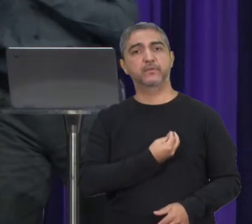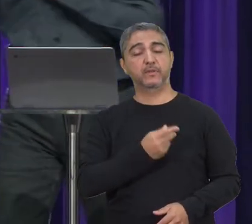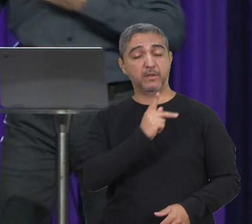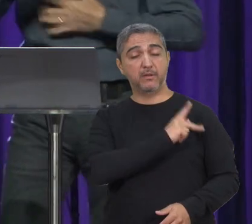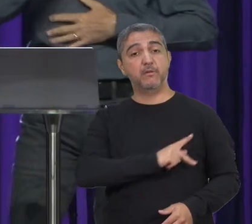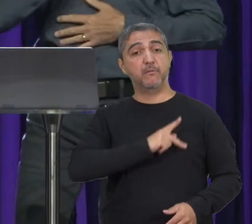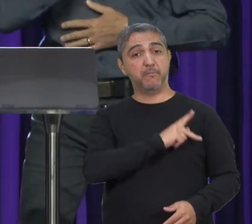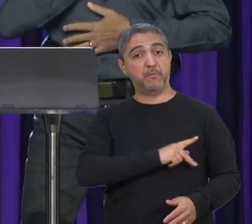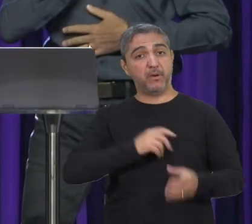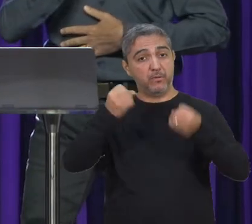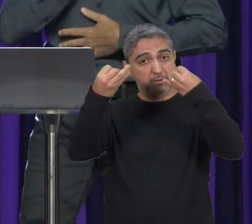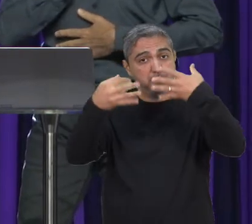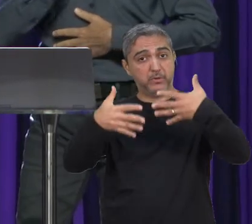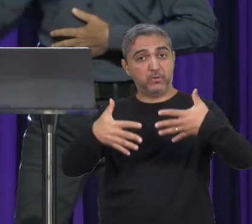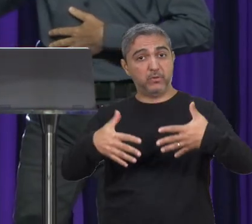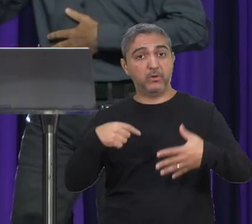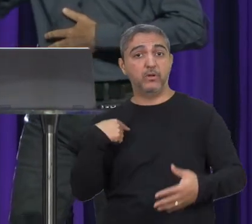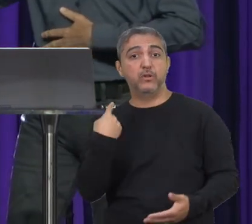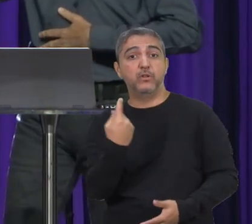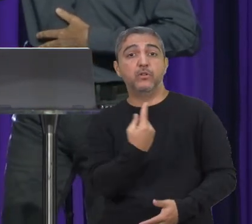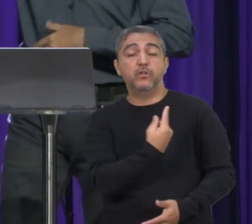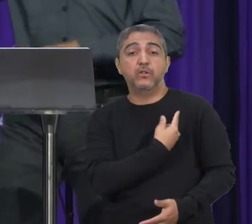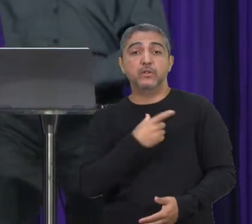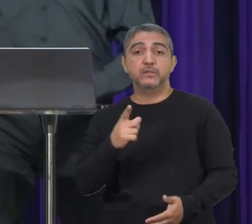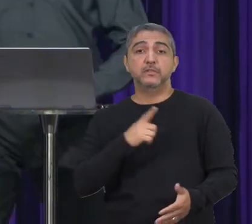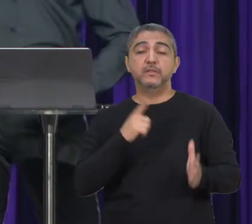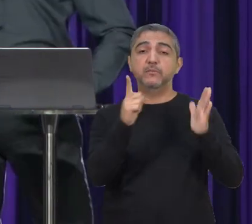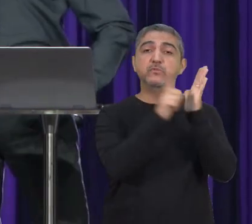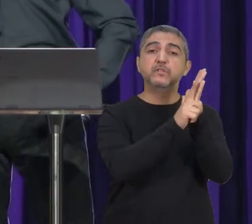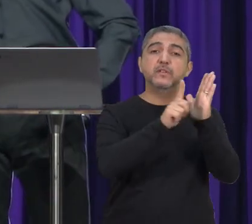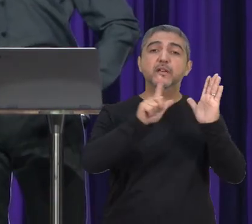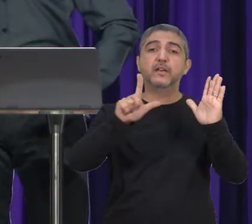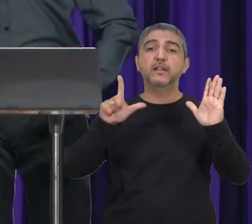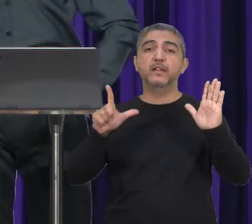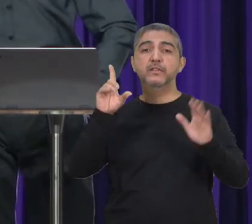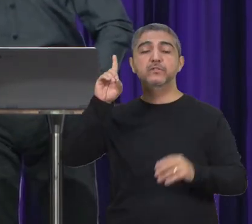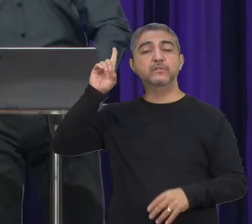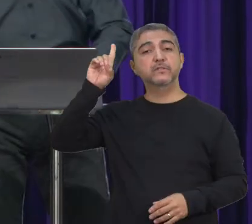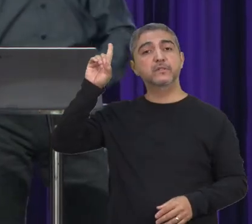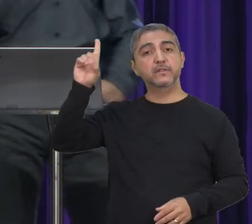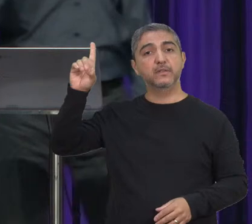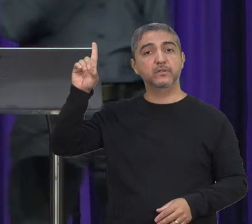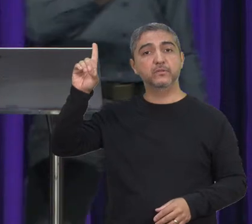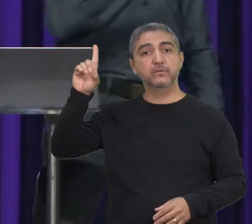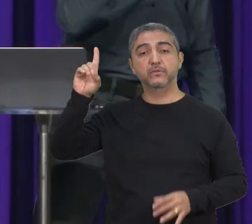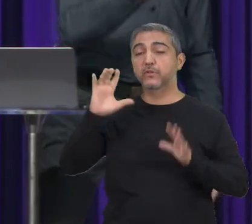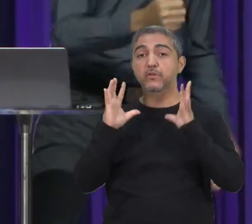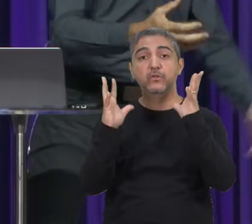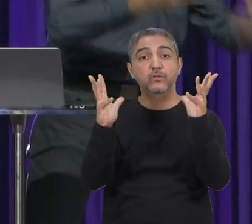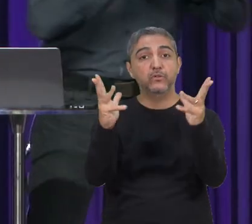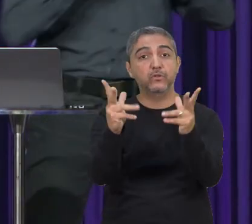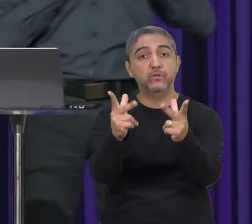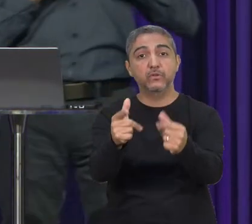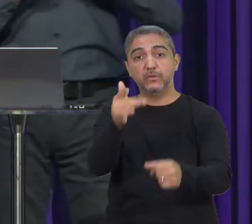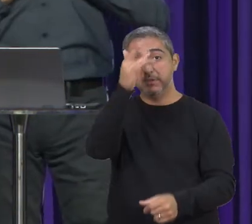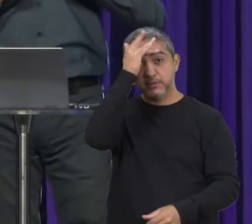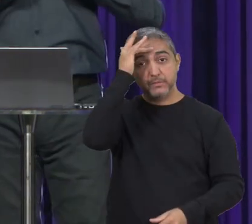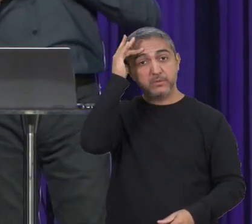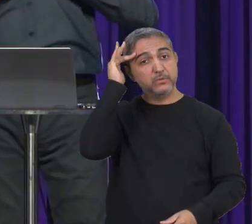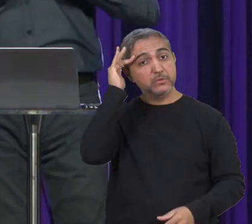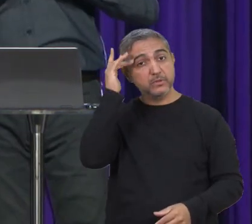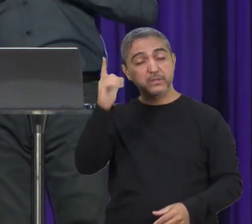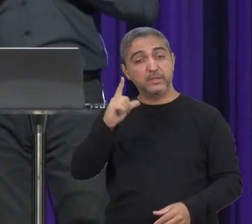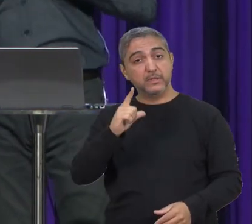palavra de Deus, todos nós, todas as pessoas da humanidade, criados à imagem e semelhança de Deus, têm a lei de